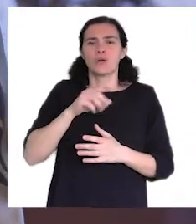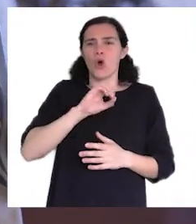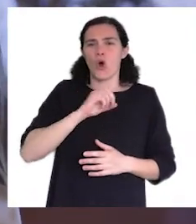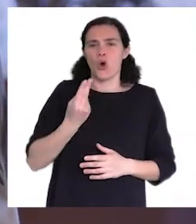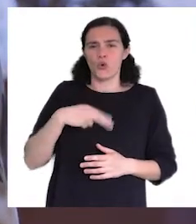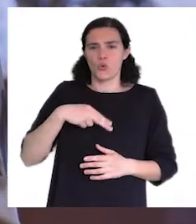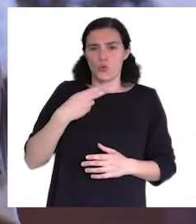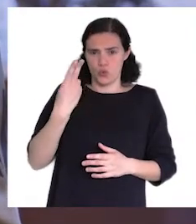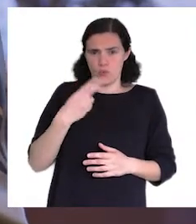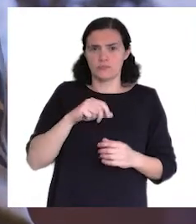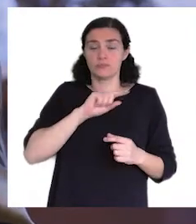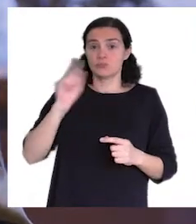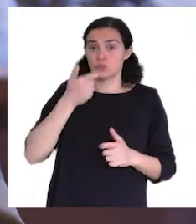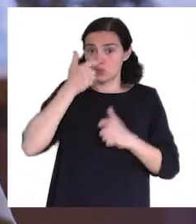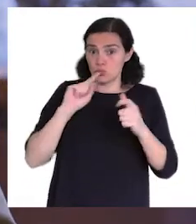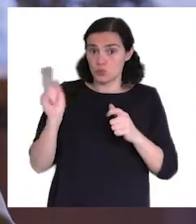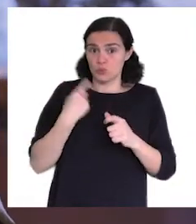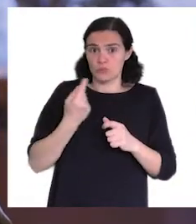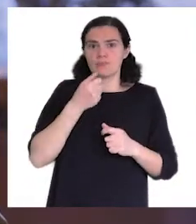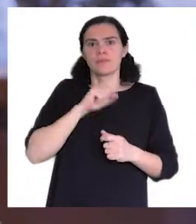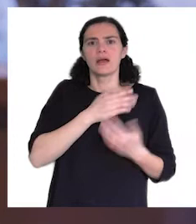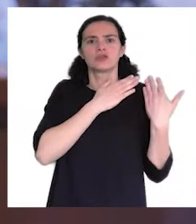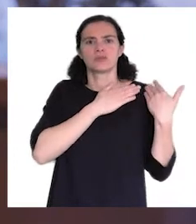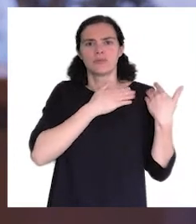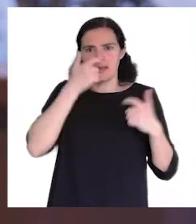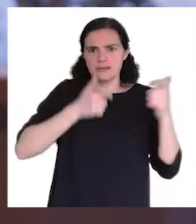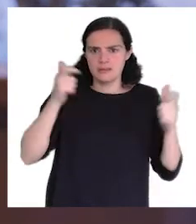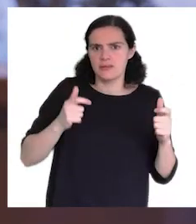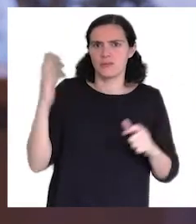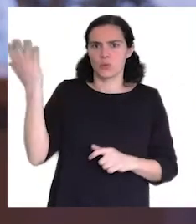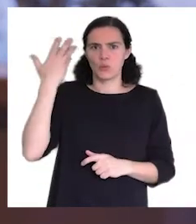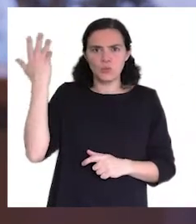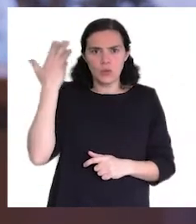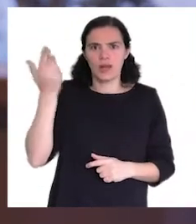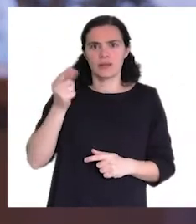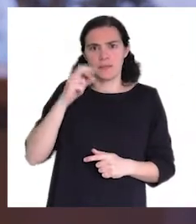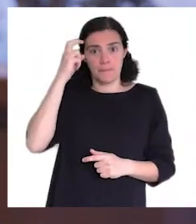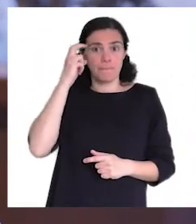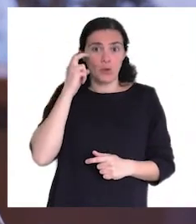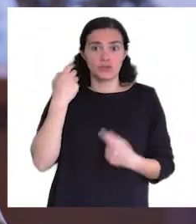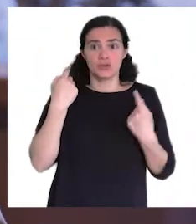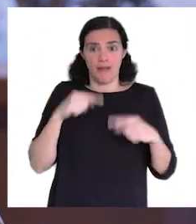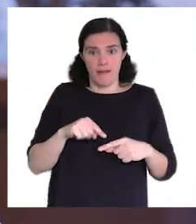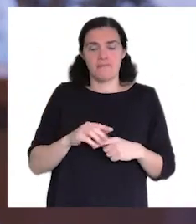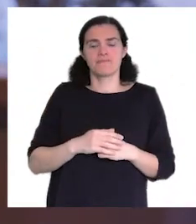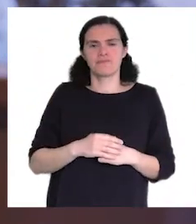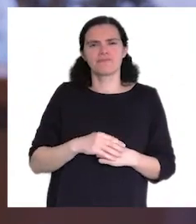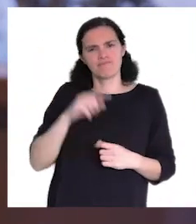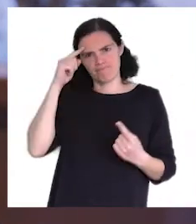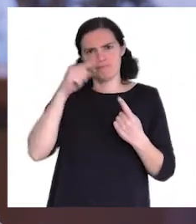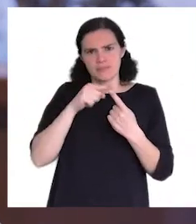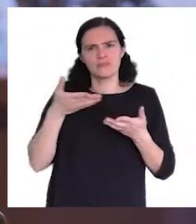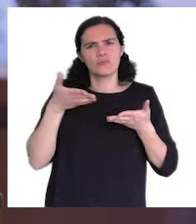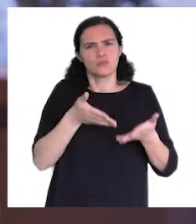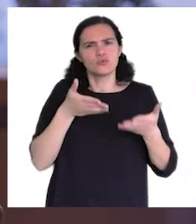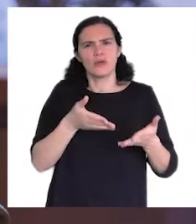pela ONU, e que todos nós temos como responsabilidade cívica, cultural e biológica